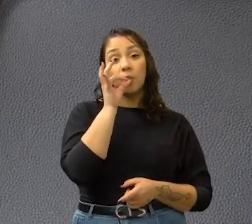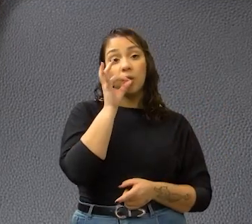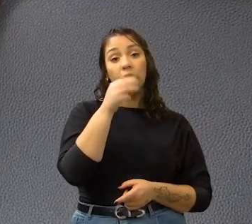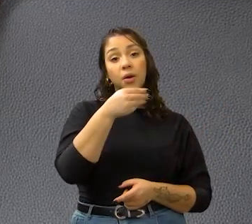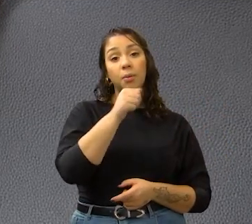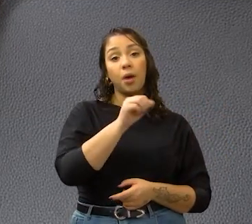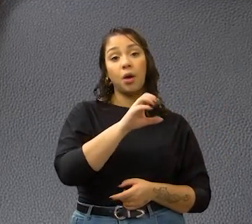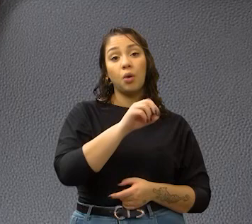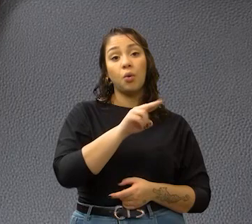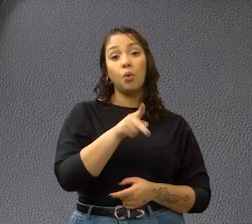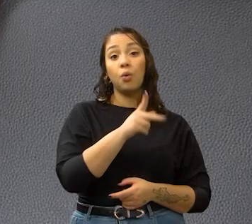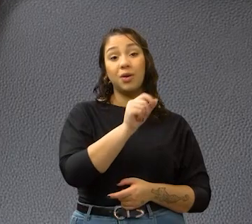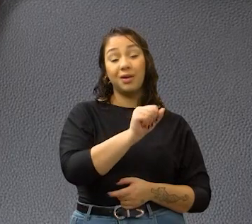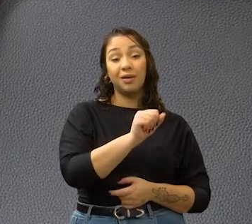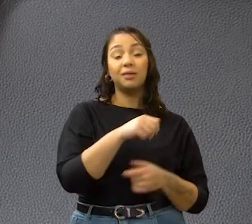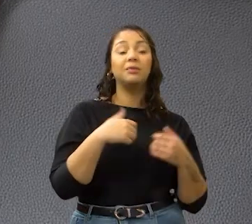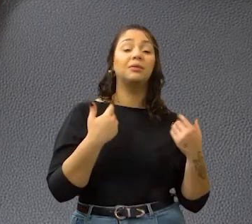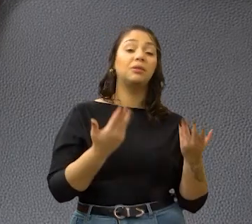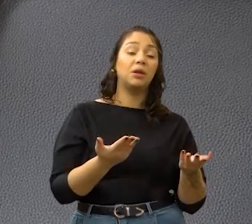maconha. Então,